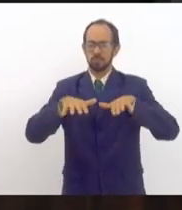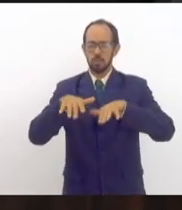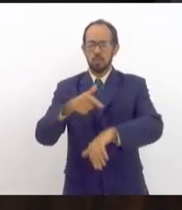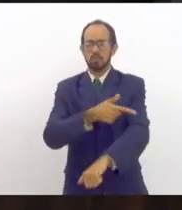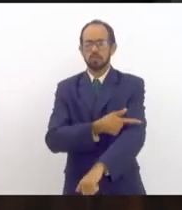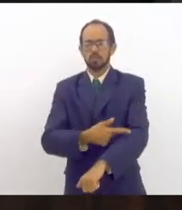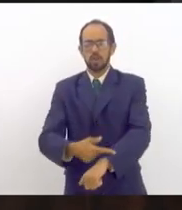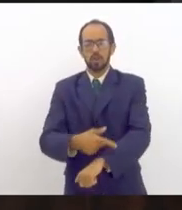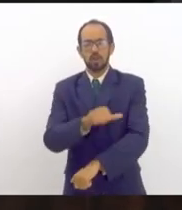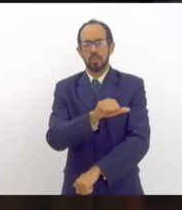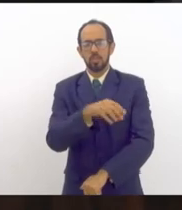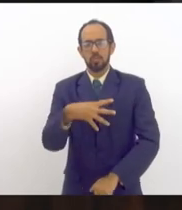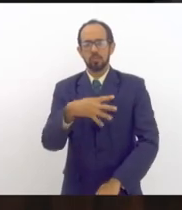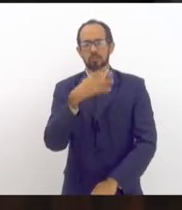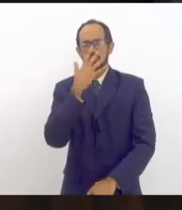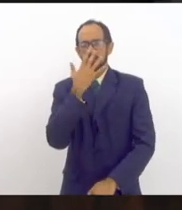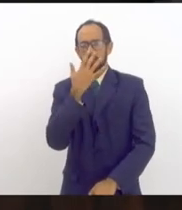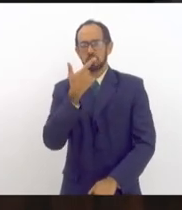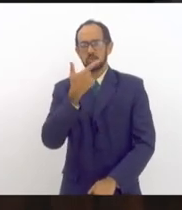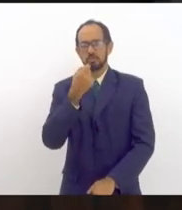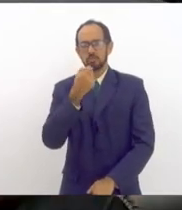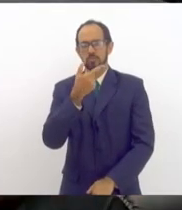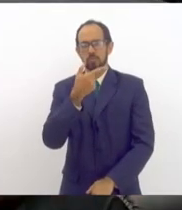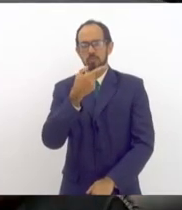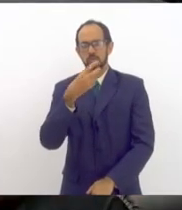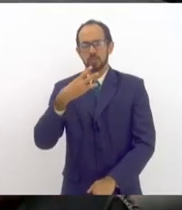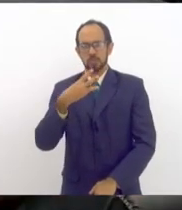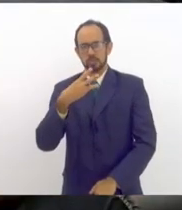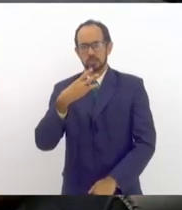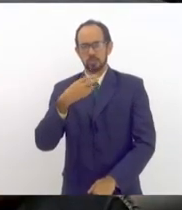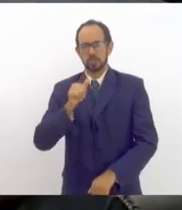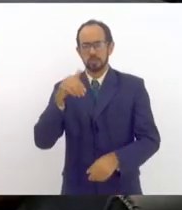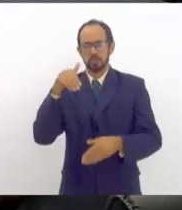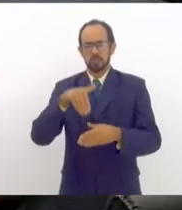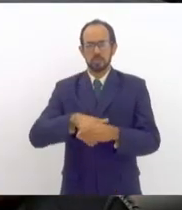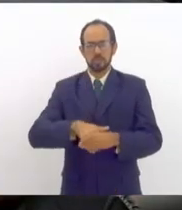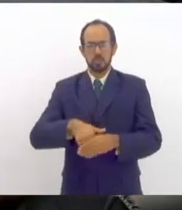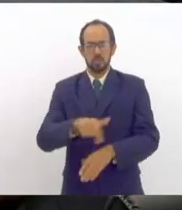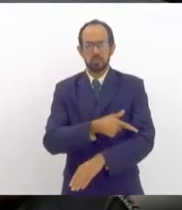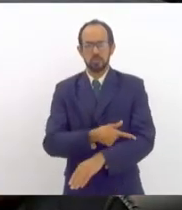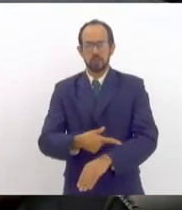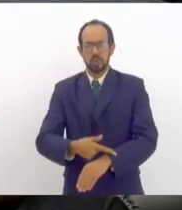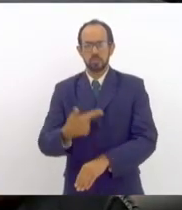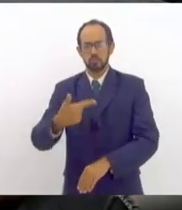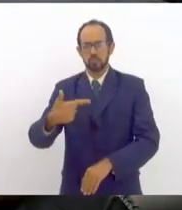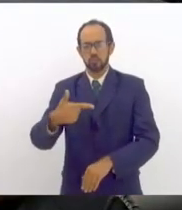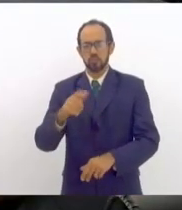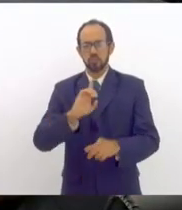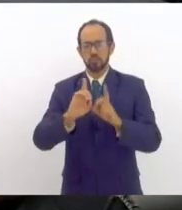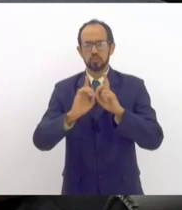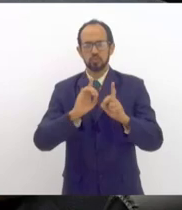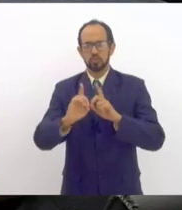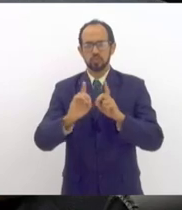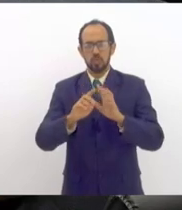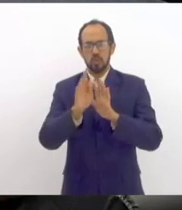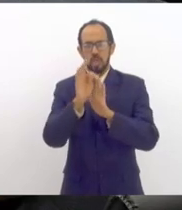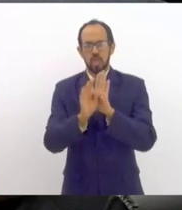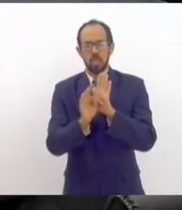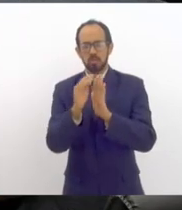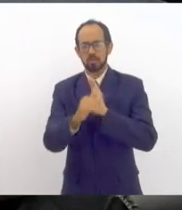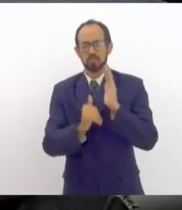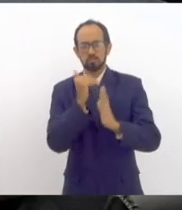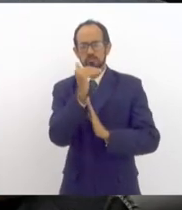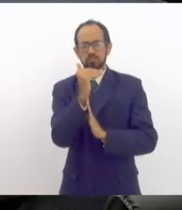do dia 14 de fevereiro de 2023 entre habitação ordinária e votação em segunda discussão redação do vencido assim